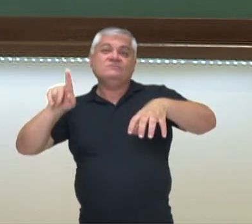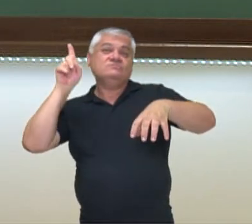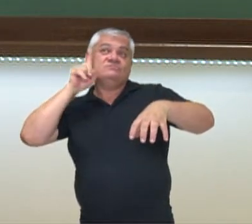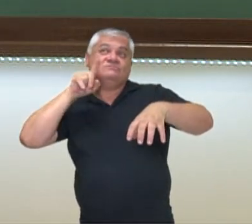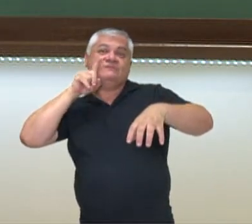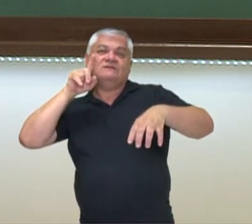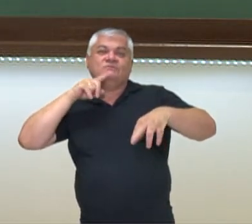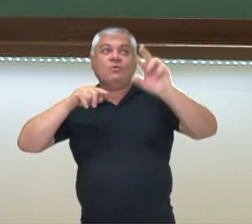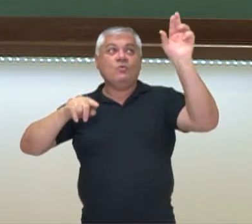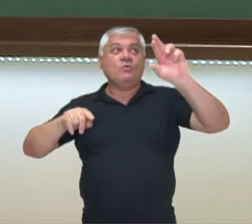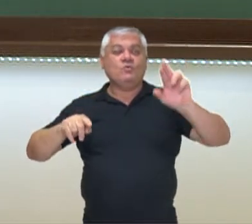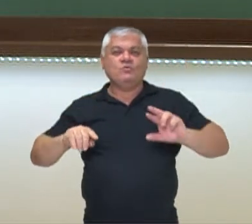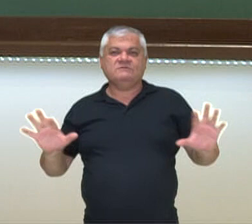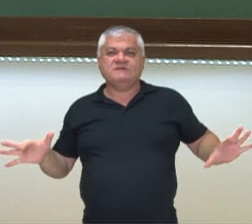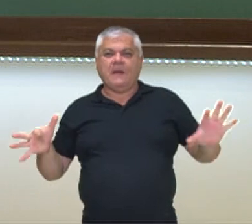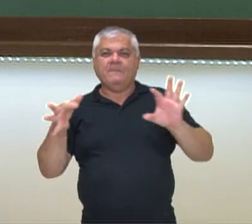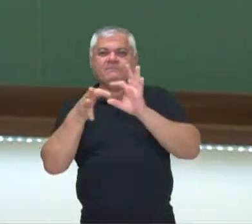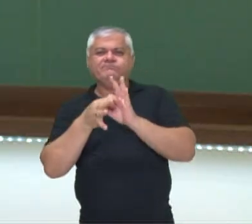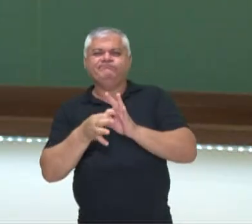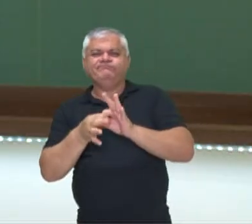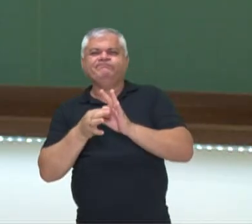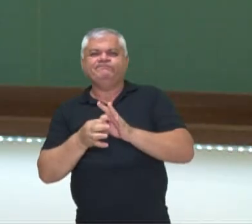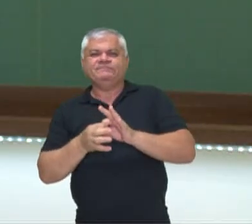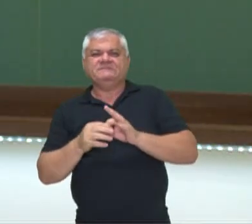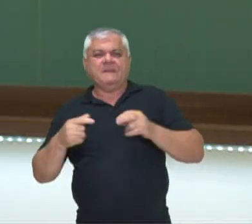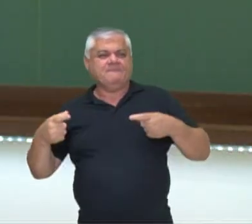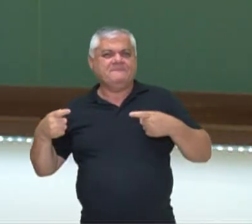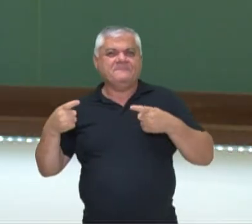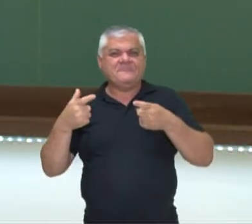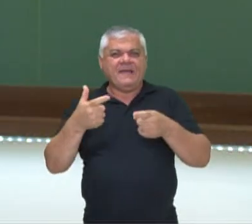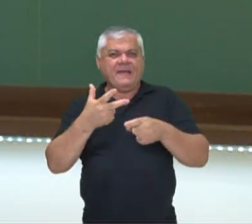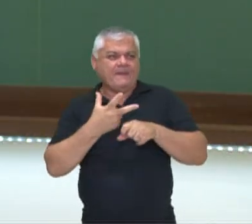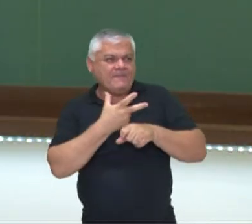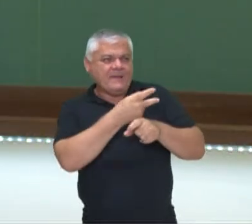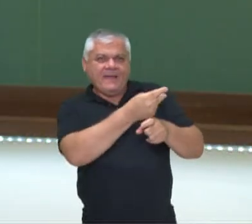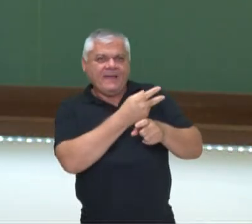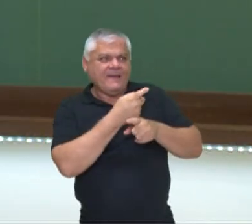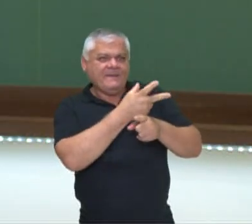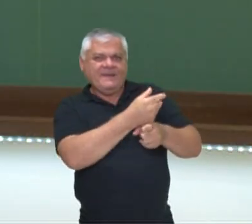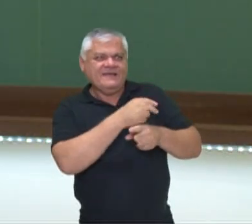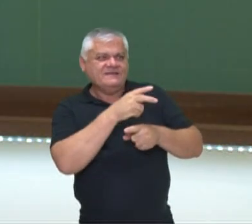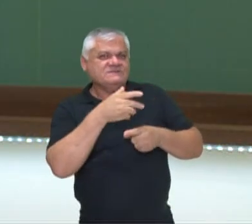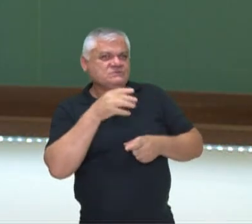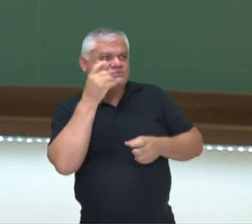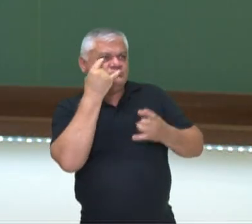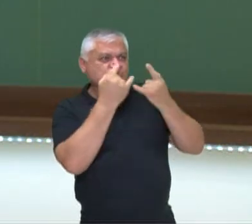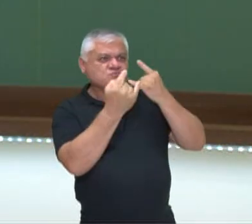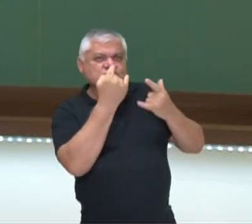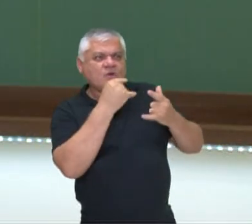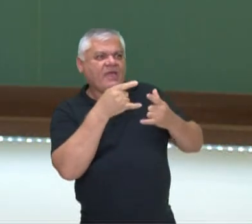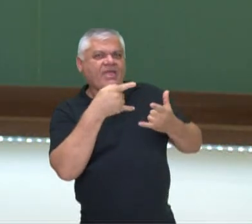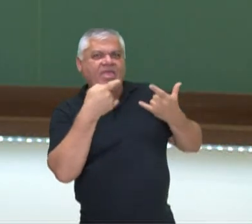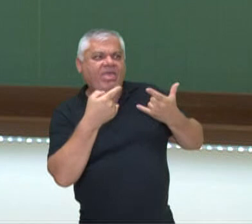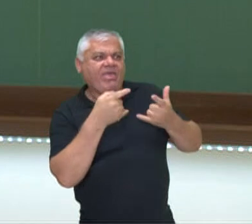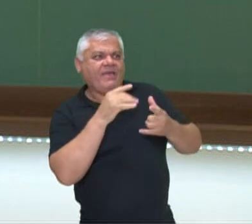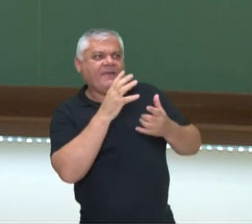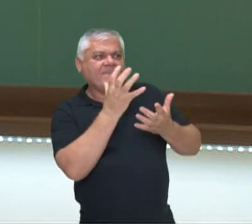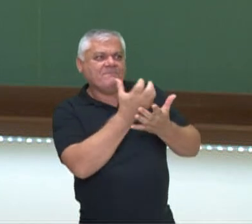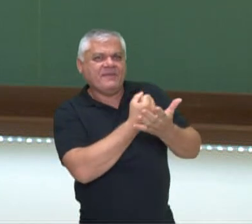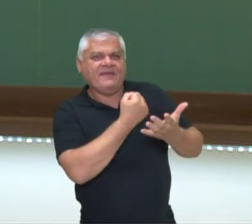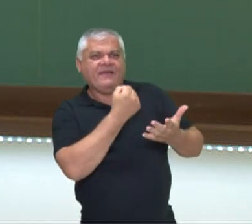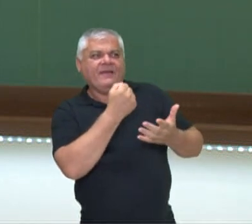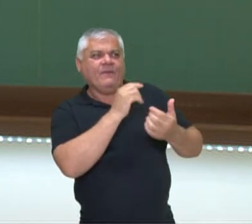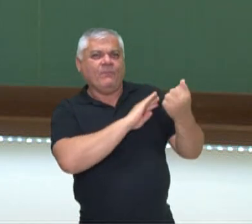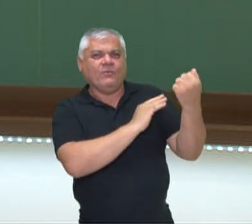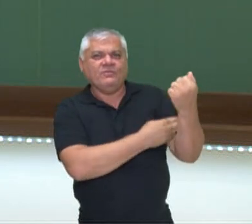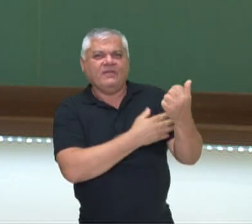dois extremos, duas potências buscando esse novo poder do momento. Também reflete